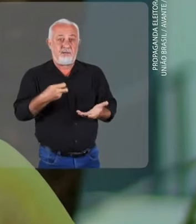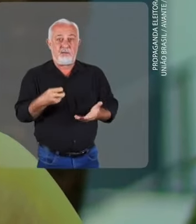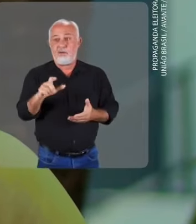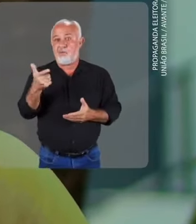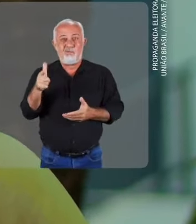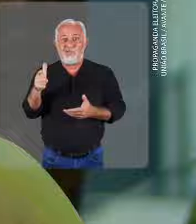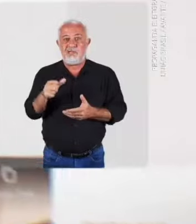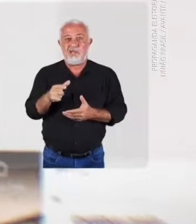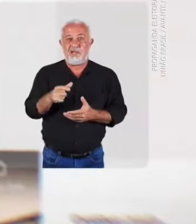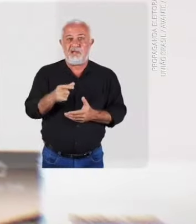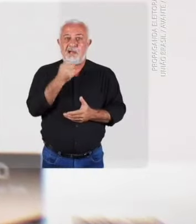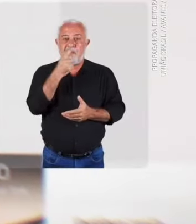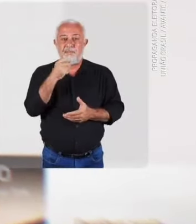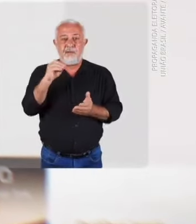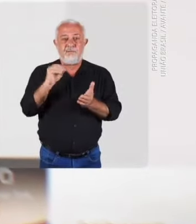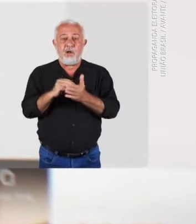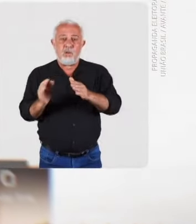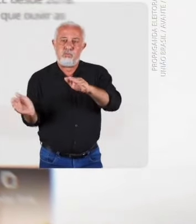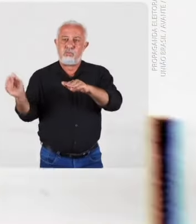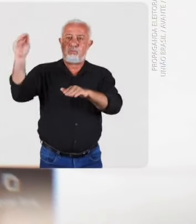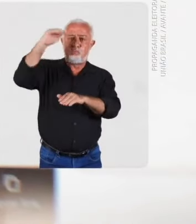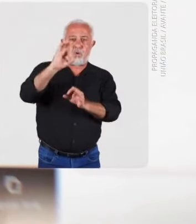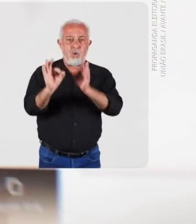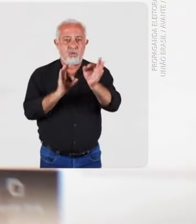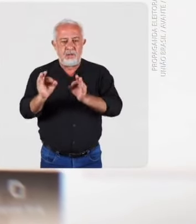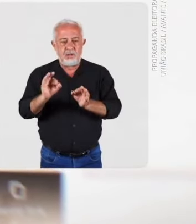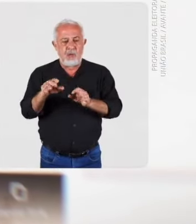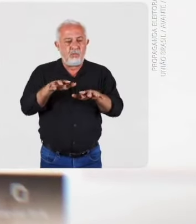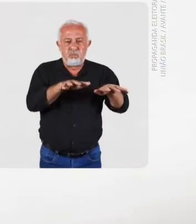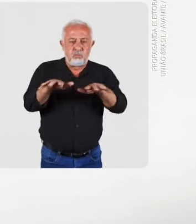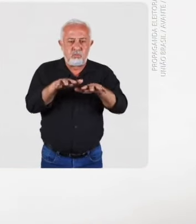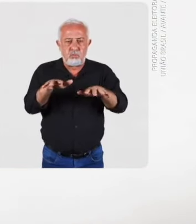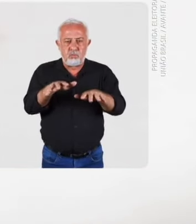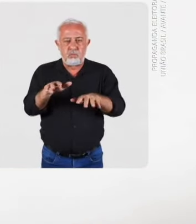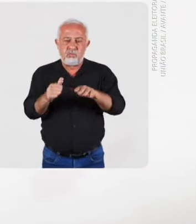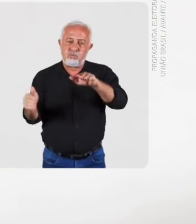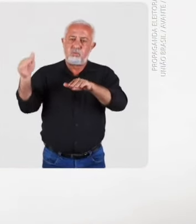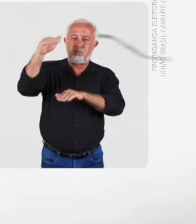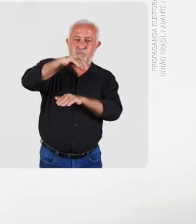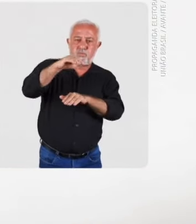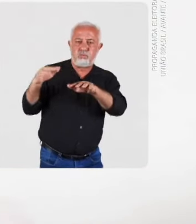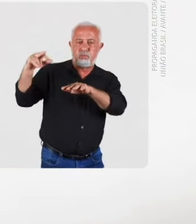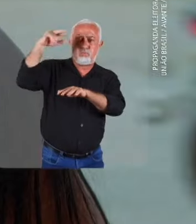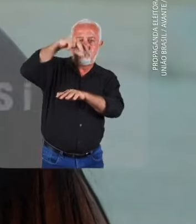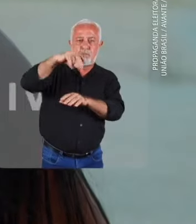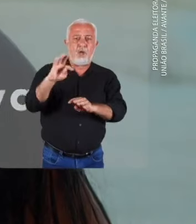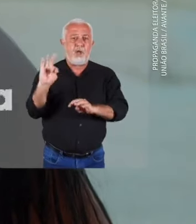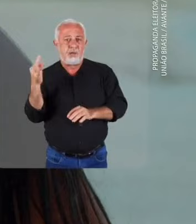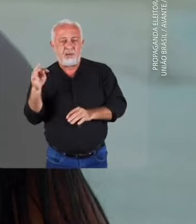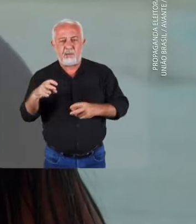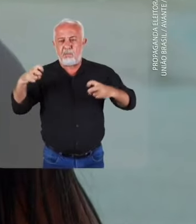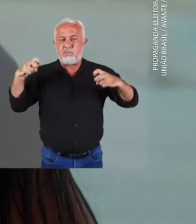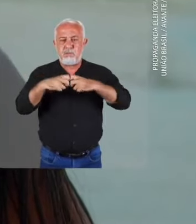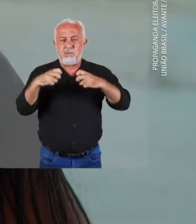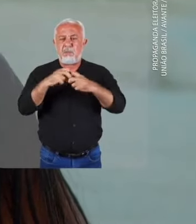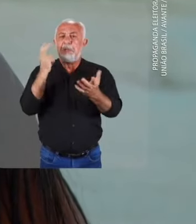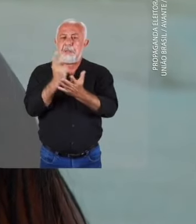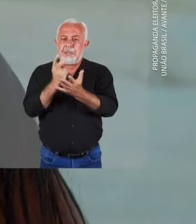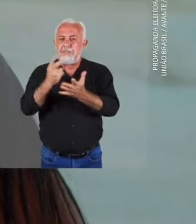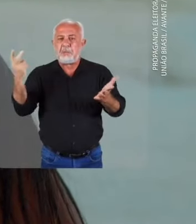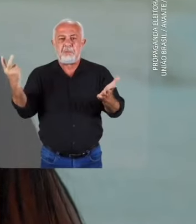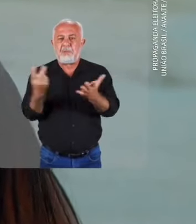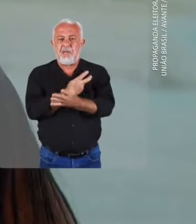e lá não tinha dipirona. Falta um viaduto para organizar o trânsito na altura da passarela de Tacoaralto. O acidente aqui é